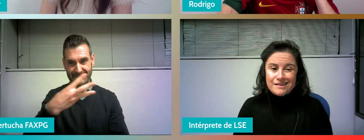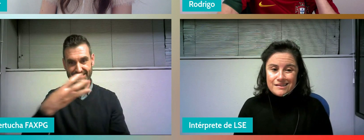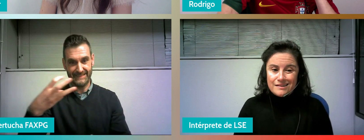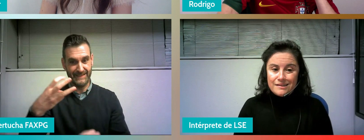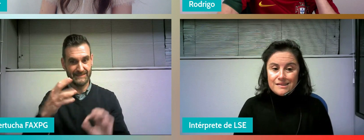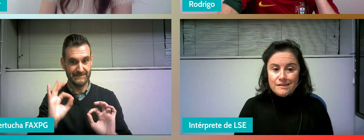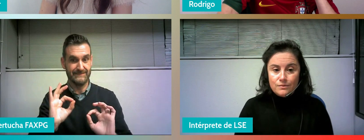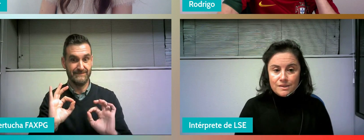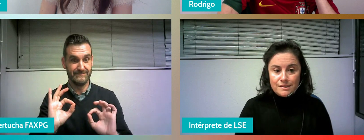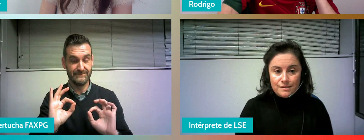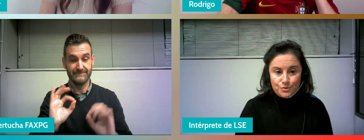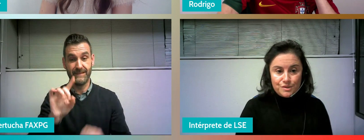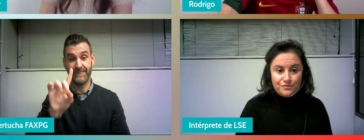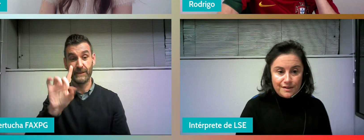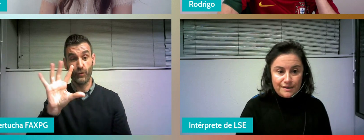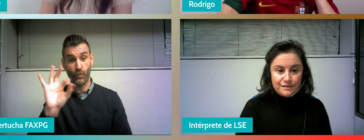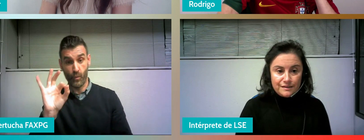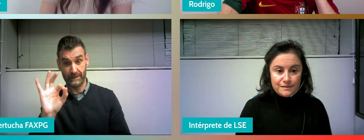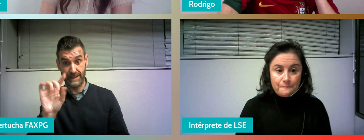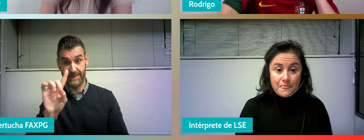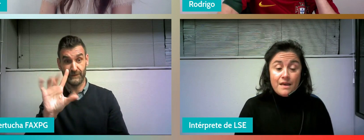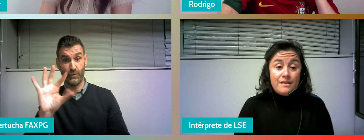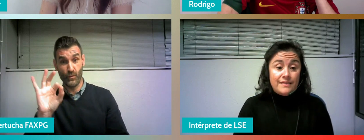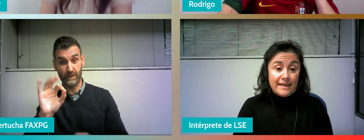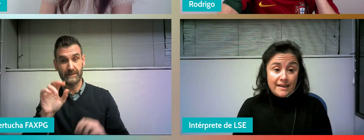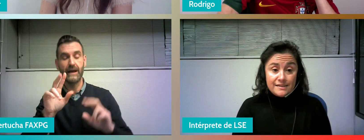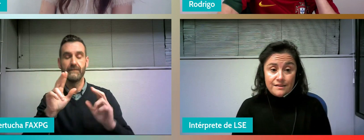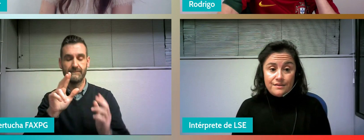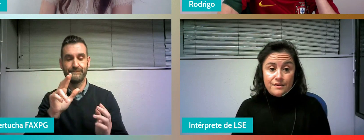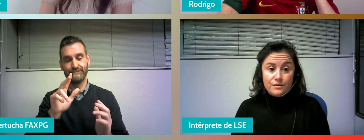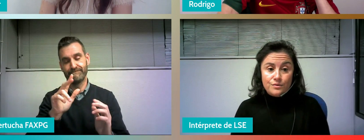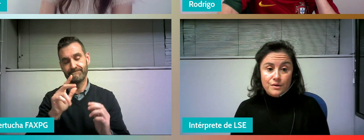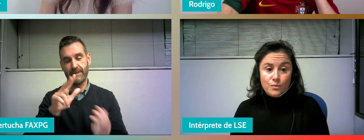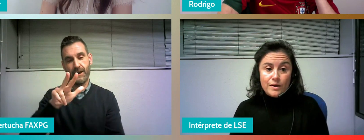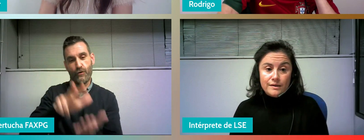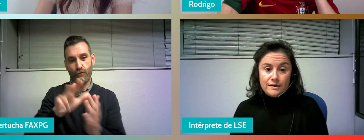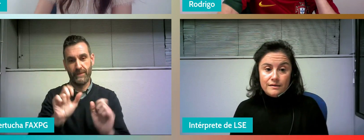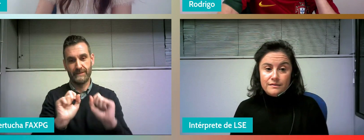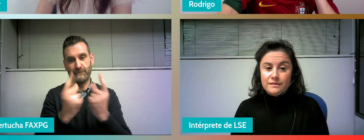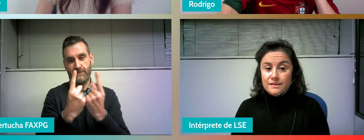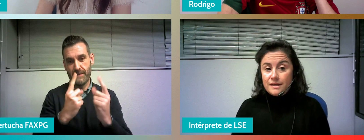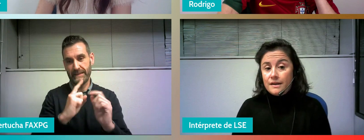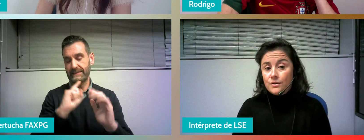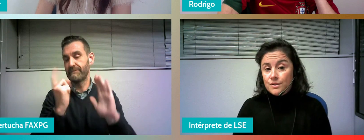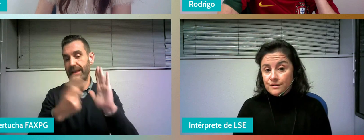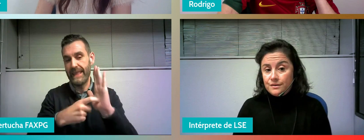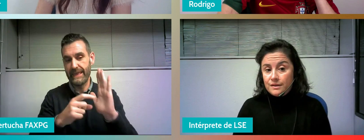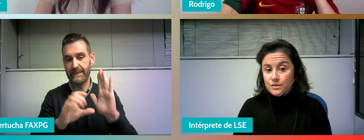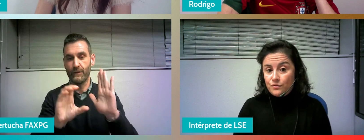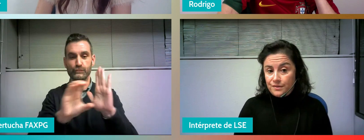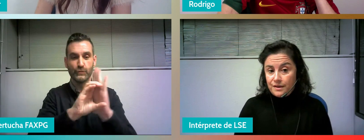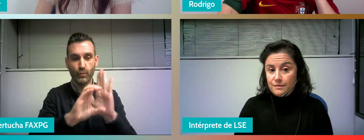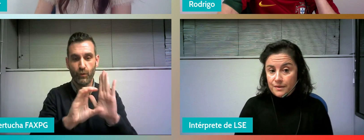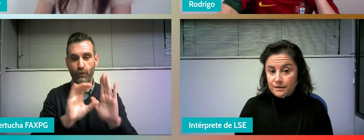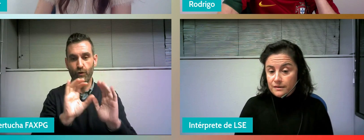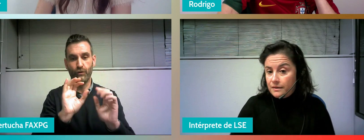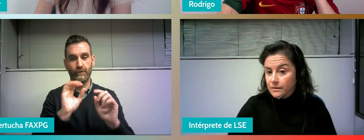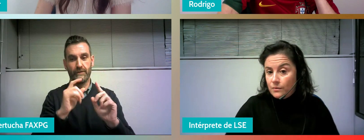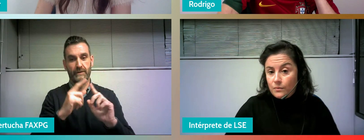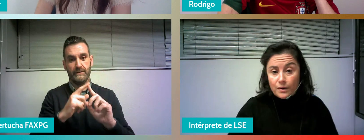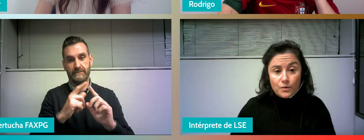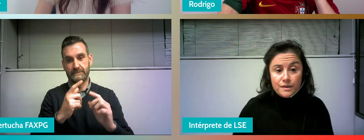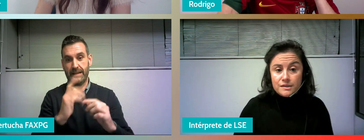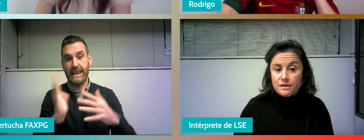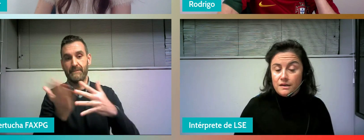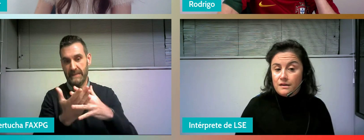de 300 linguas de signos diferentes. Delas, 150 están reconhecidas oficialmente